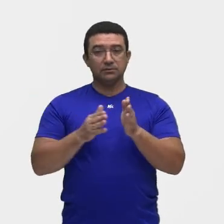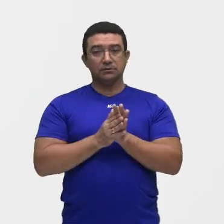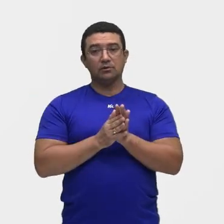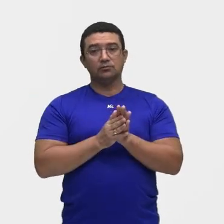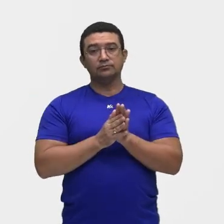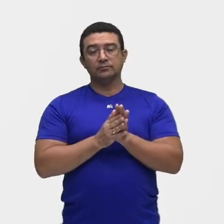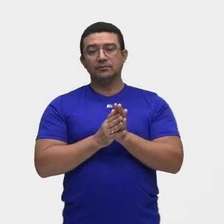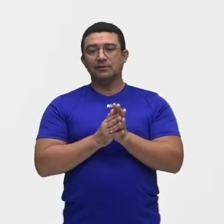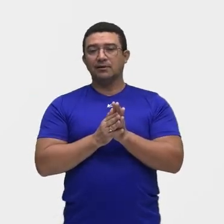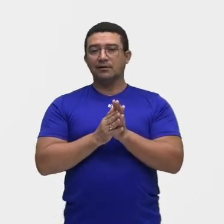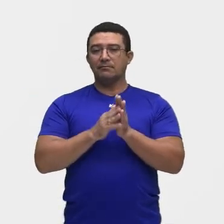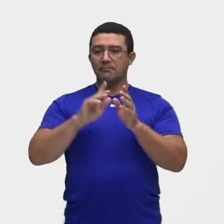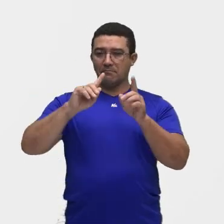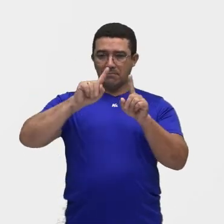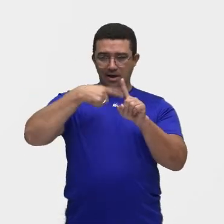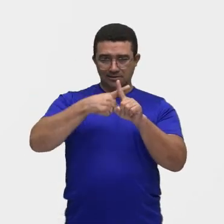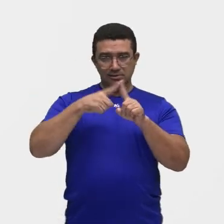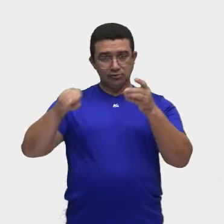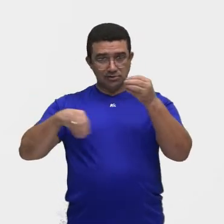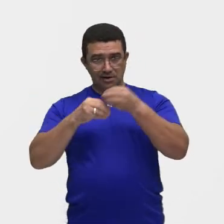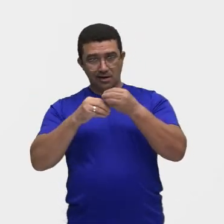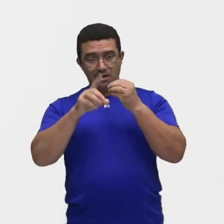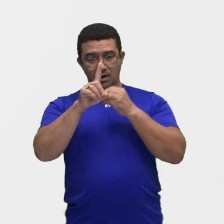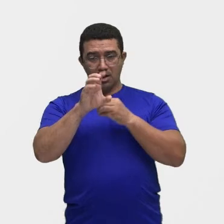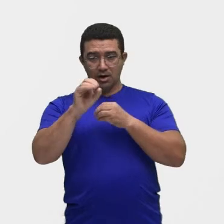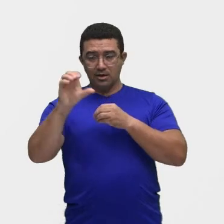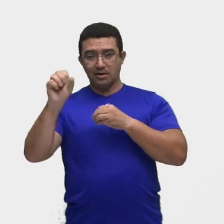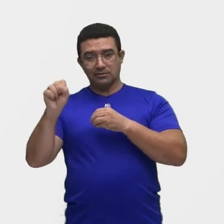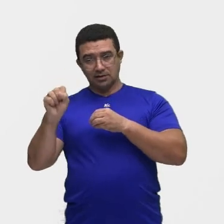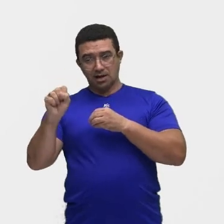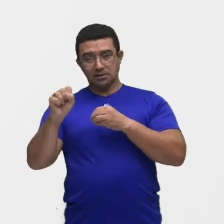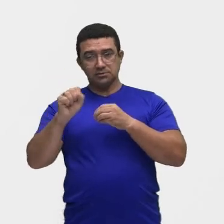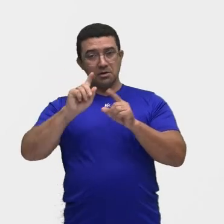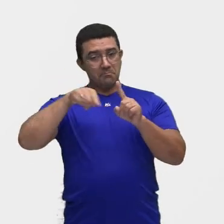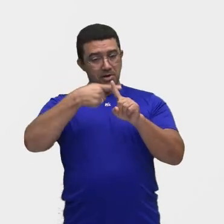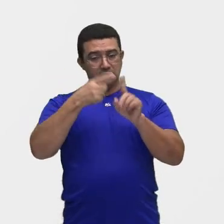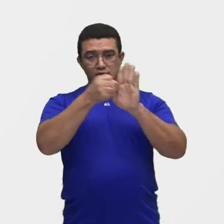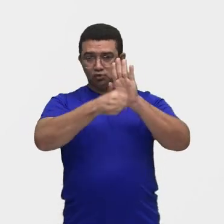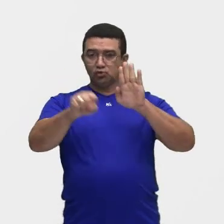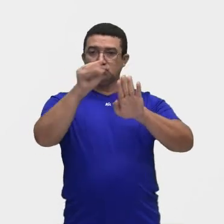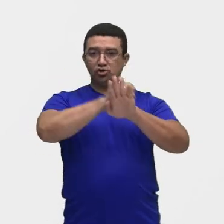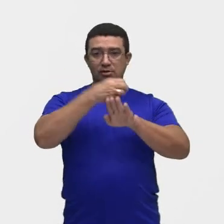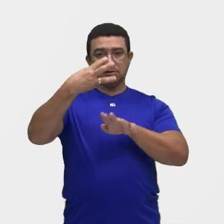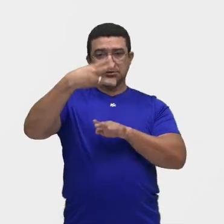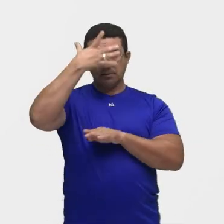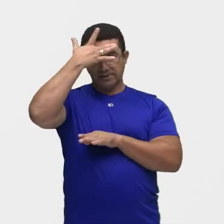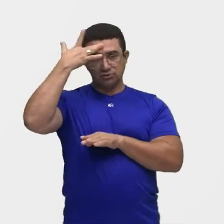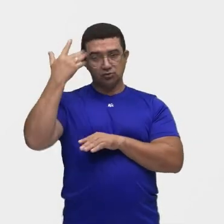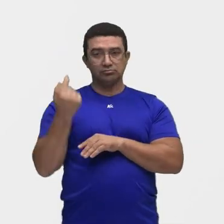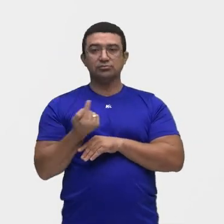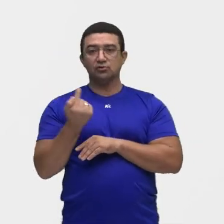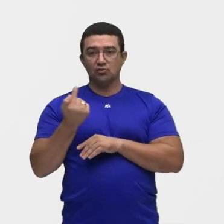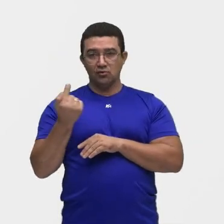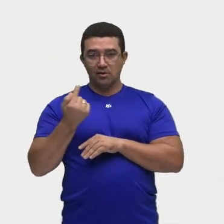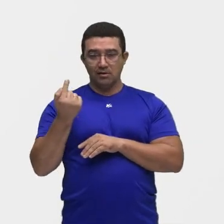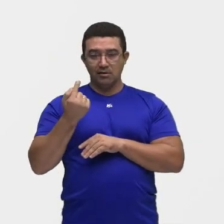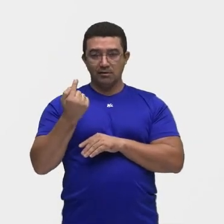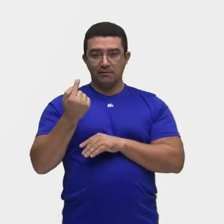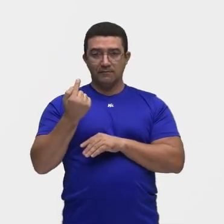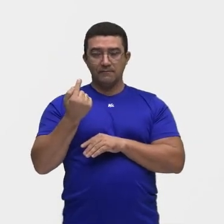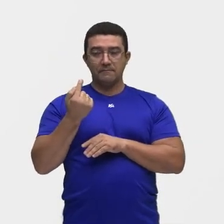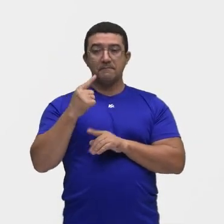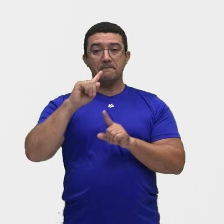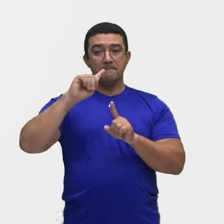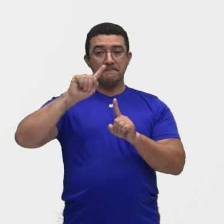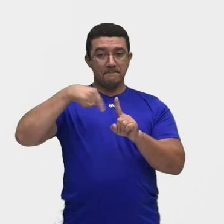auxiliar das, seguido de quem? Sujeito, que é a terceira pessoa do singular, he, she ou it.